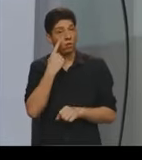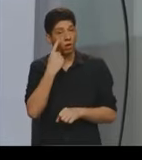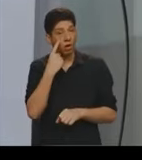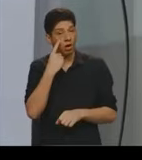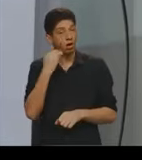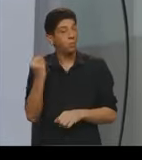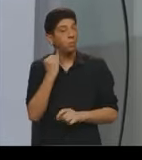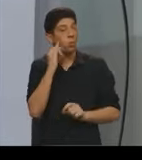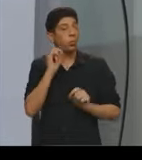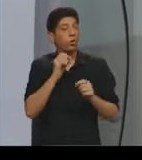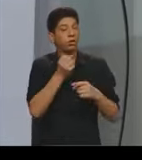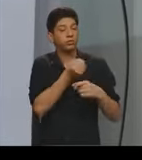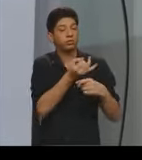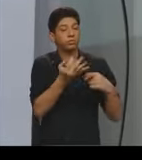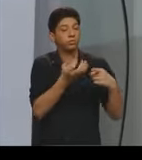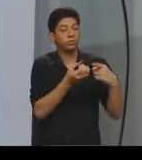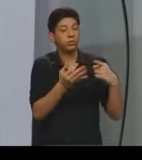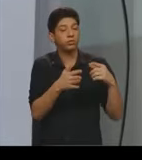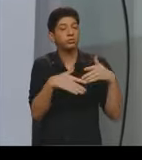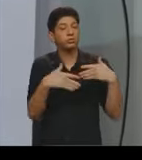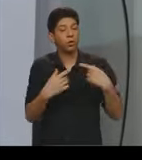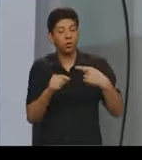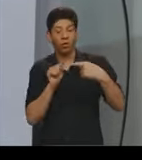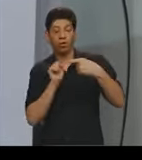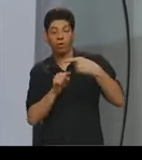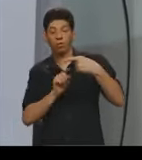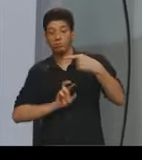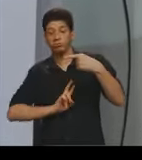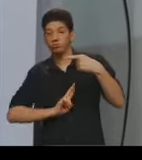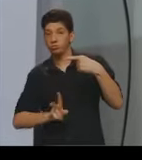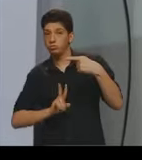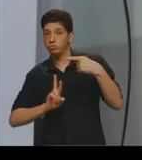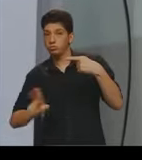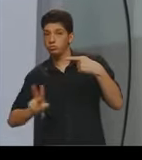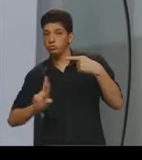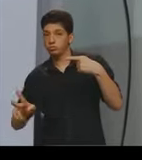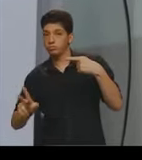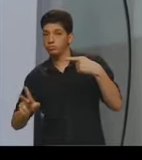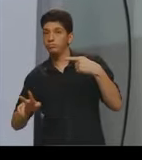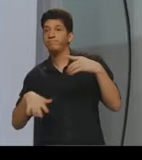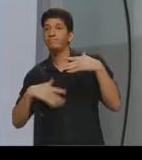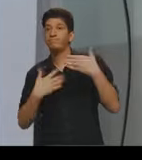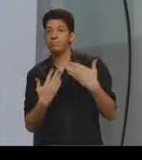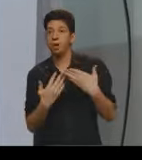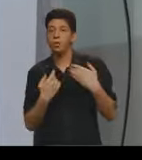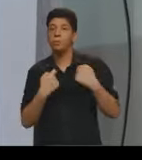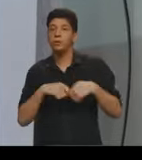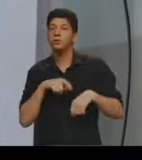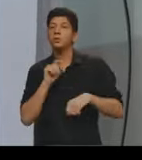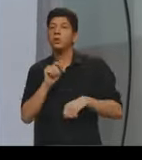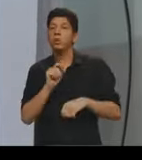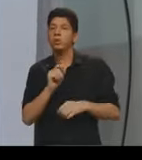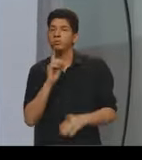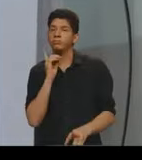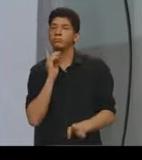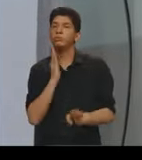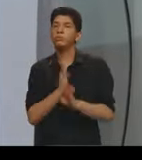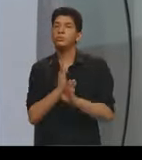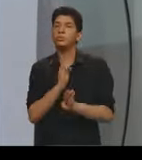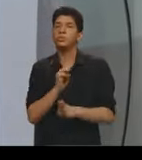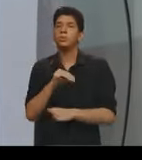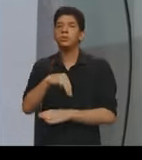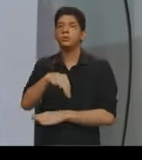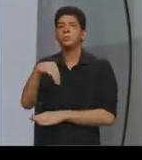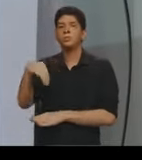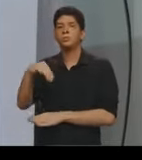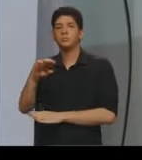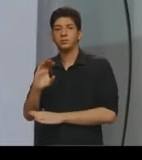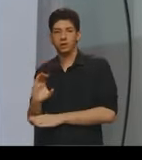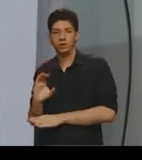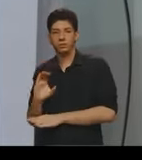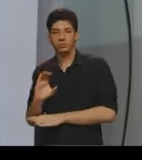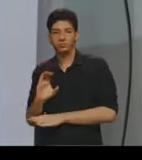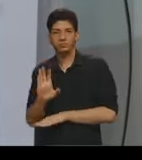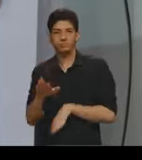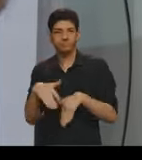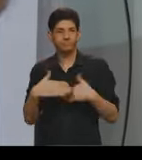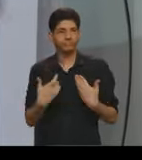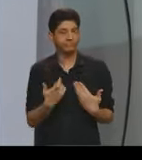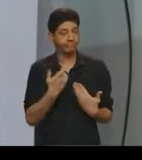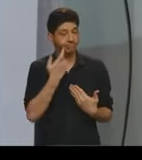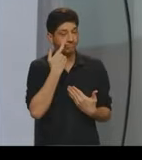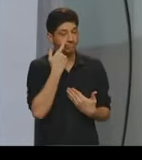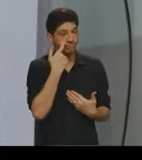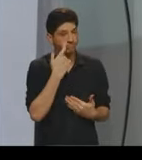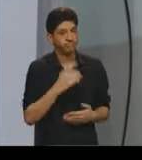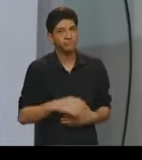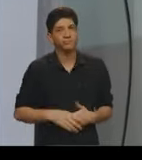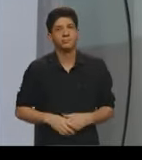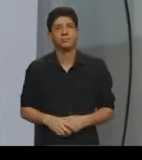frações e denominadores diferentes, né? Então, primeiro é obter aí o MMC. Então, deixa